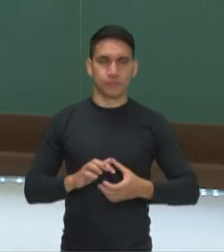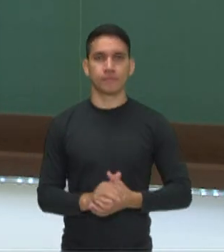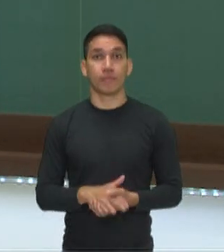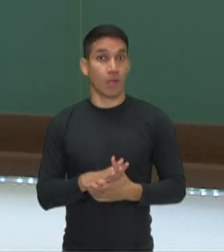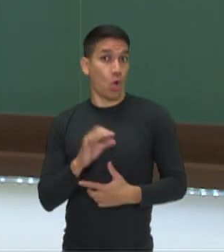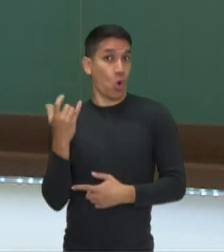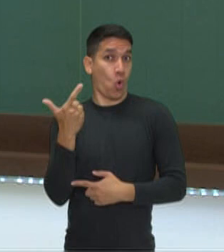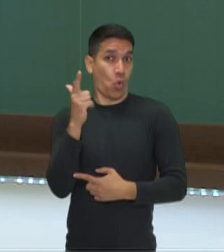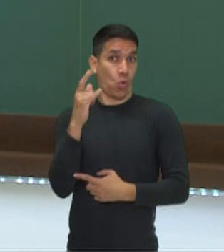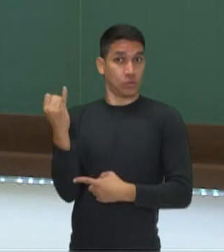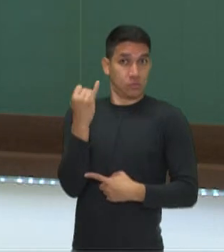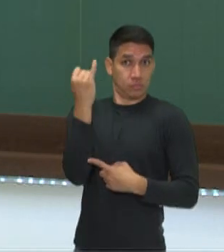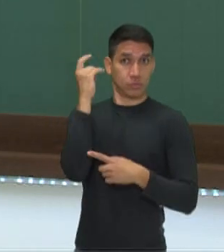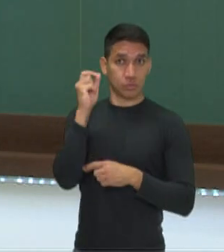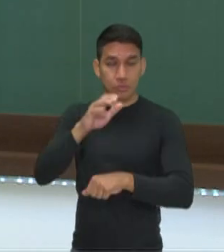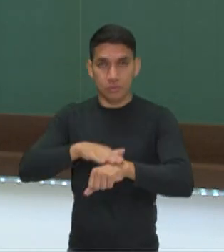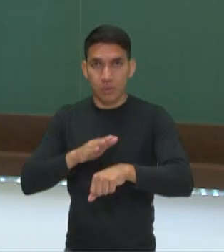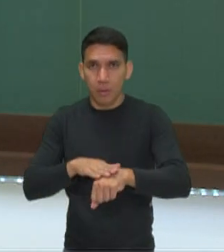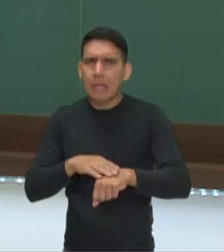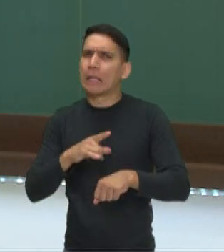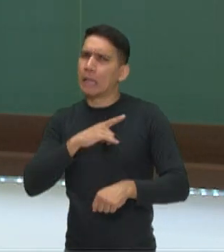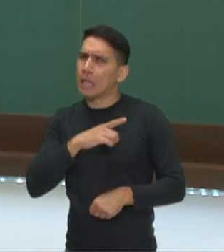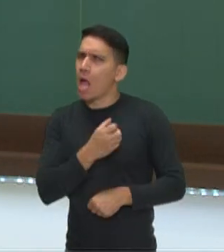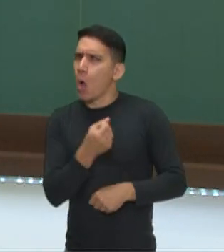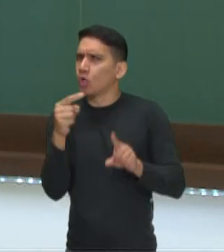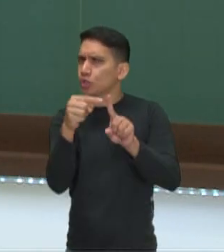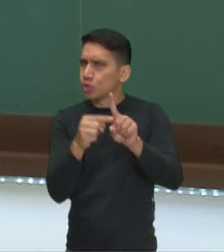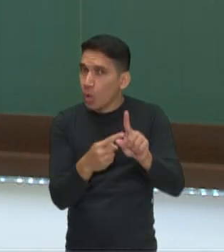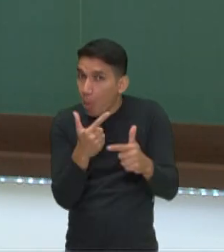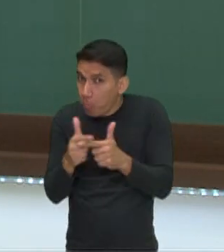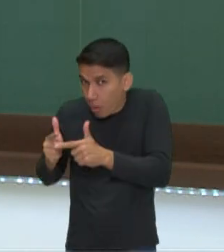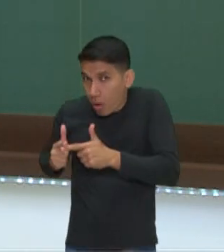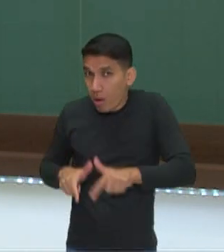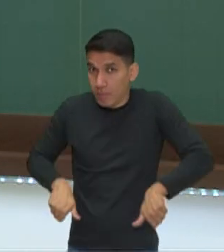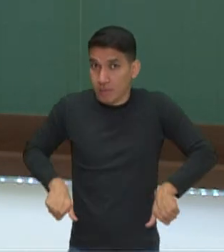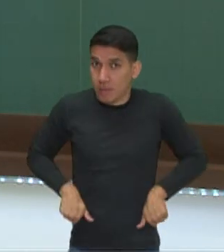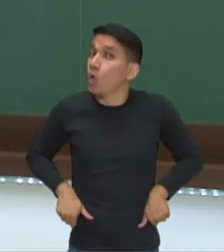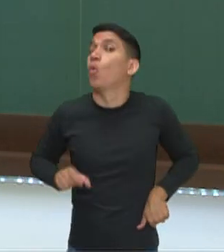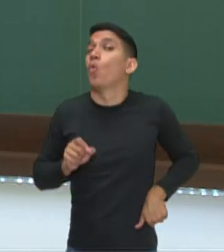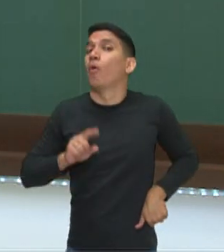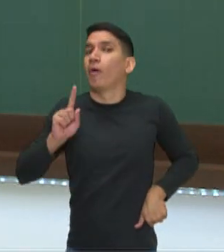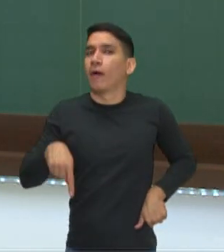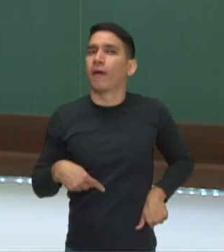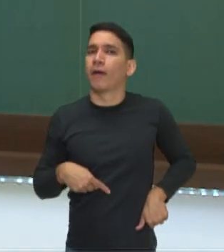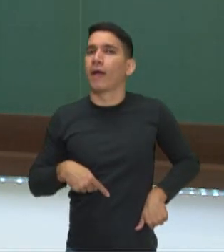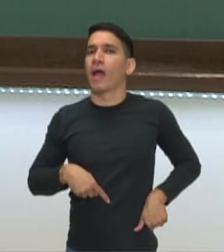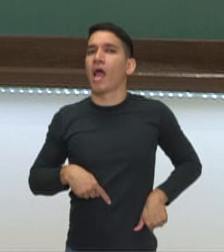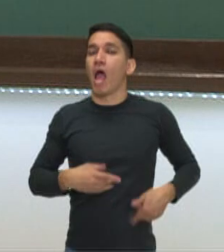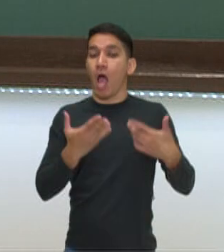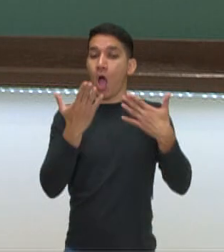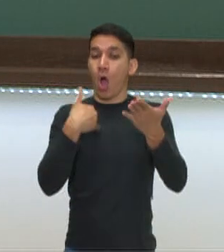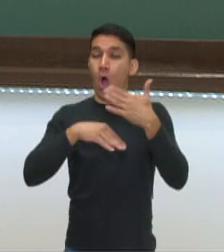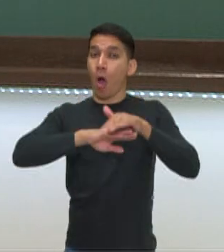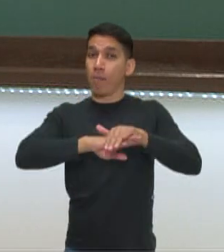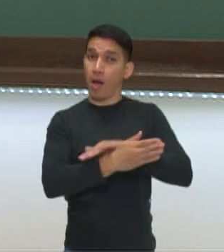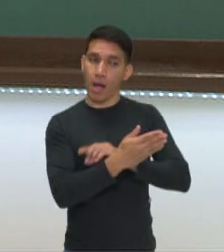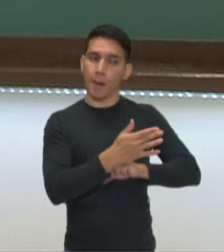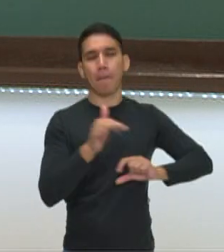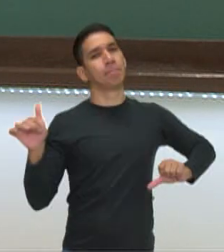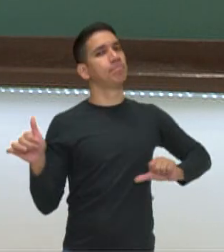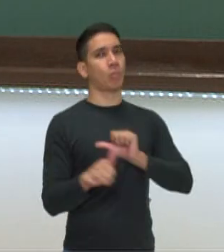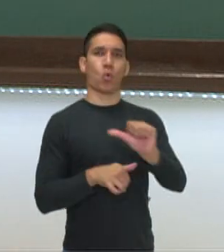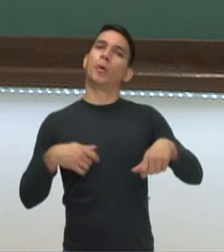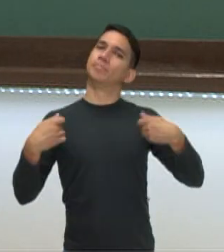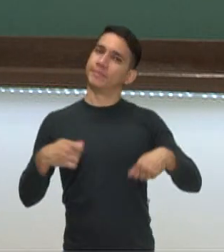fundamental para quem tem algum tipo de problema nos rins é mudar a sua dieta, o seu padrão